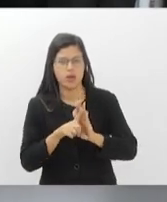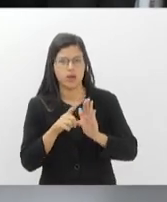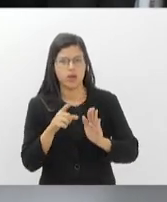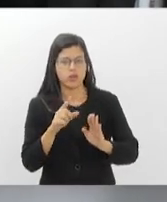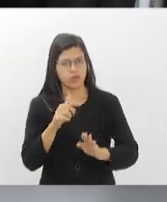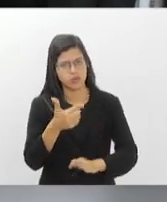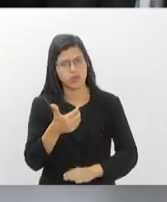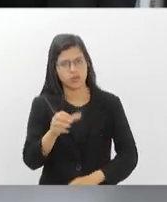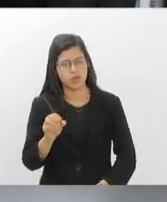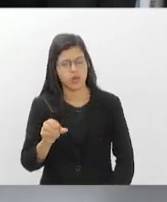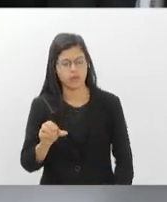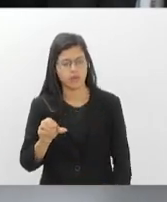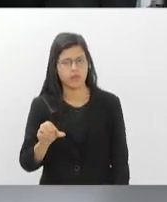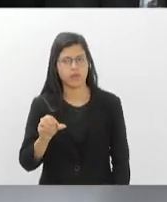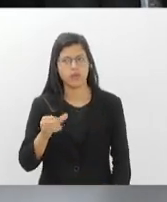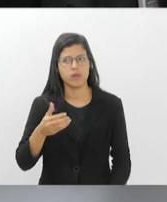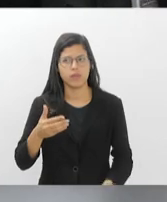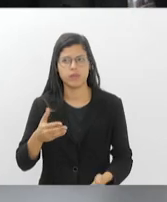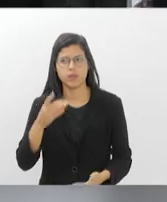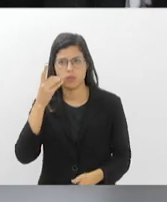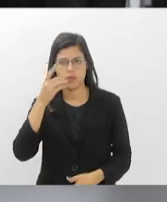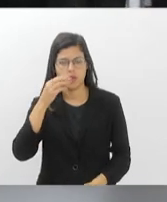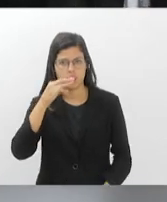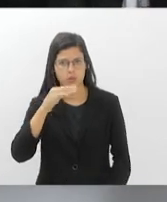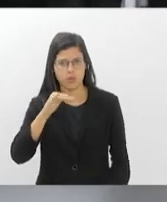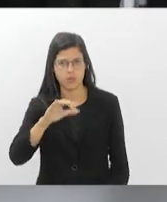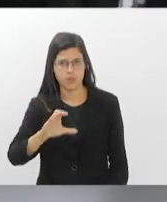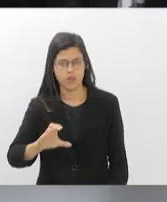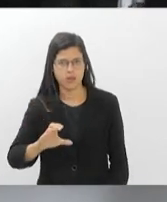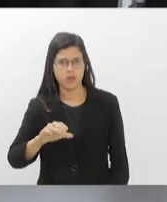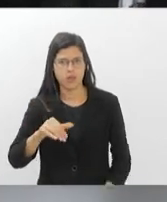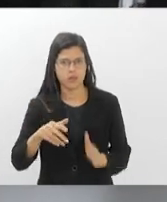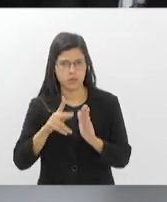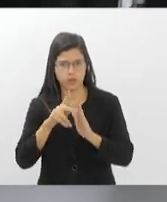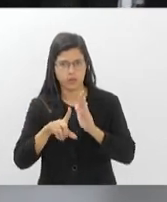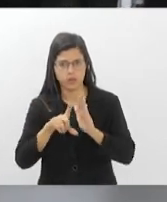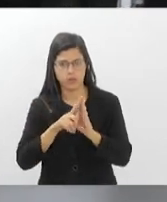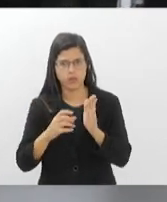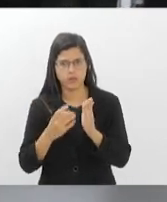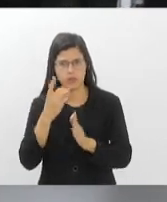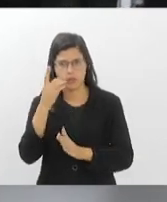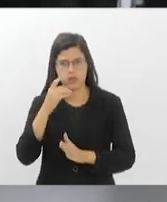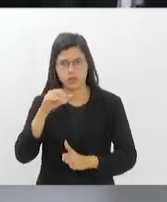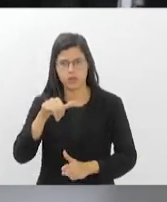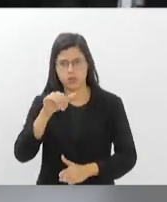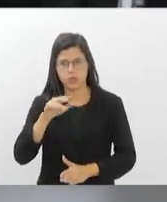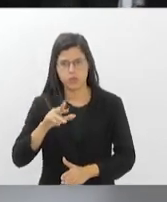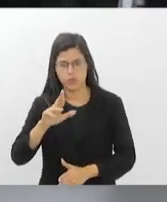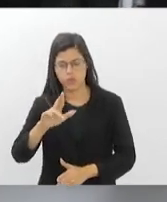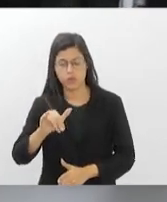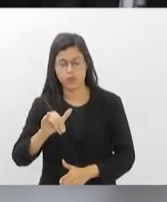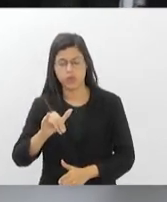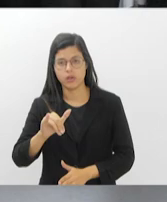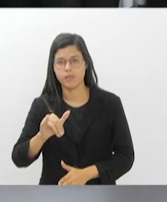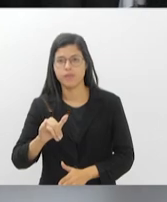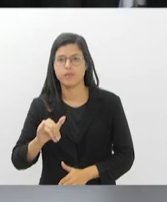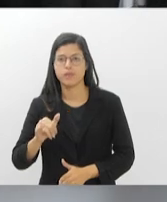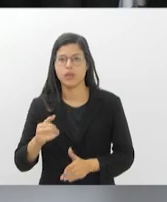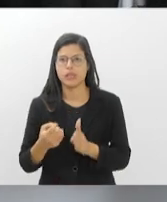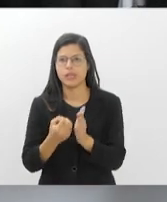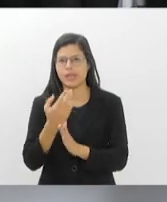aqui, deputado Mink, que o projeto de lei do deputado Yuri, ele visa criar regramento sobre o